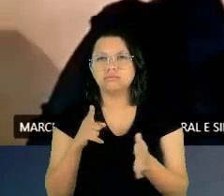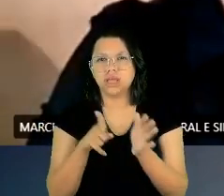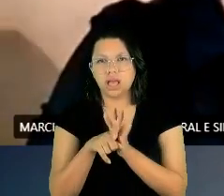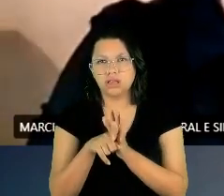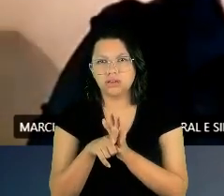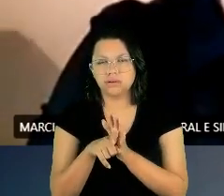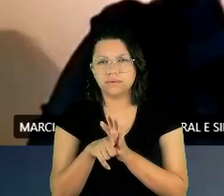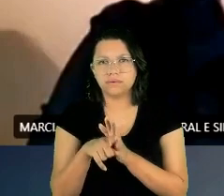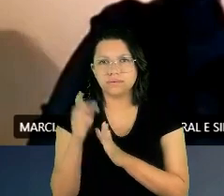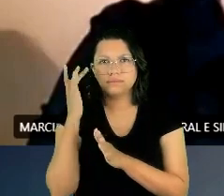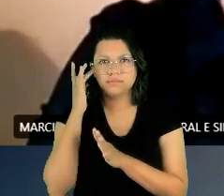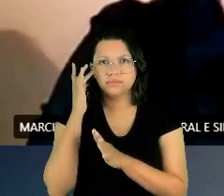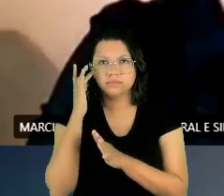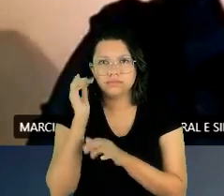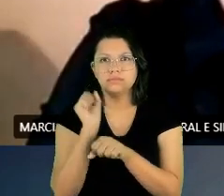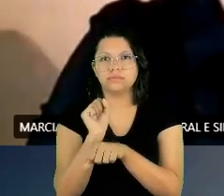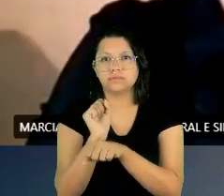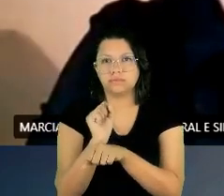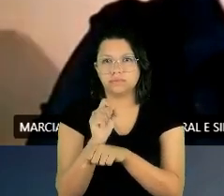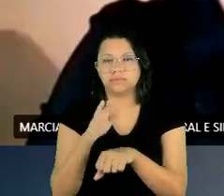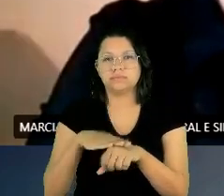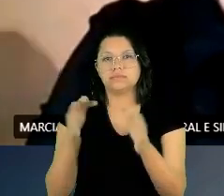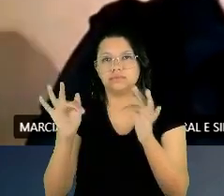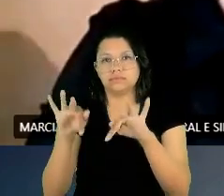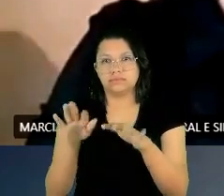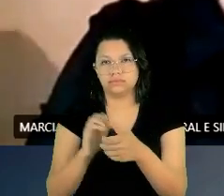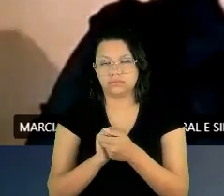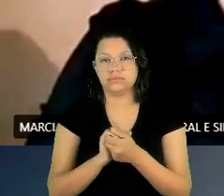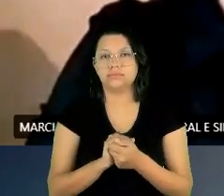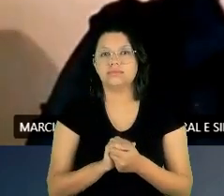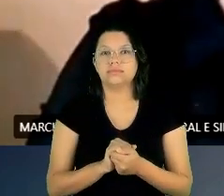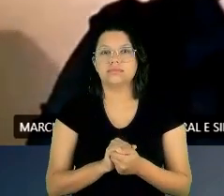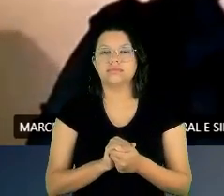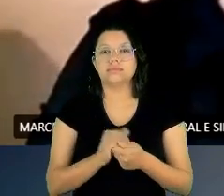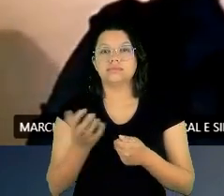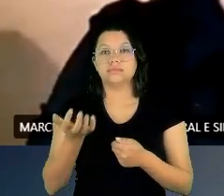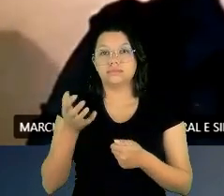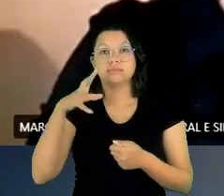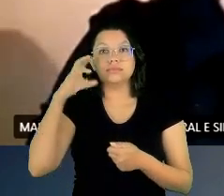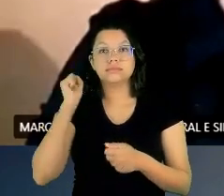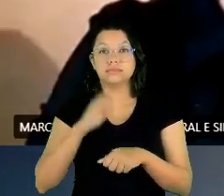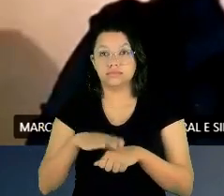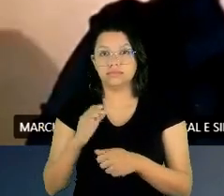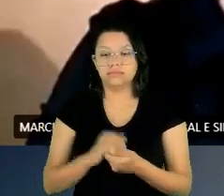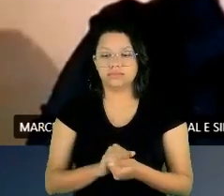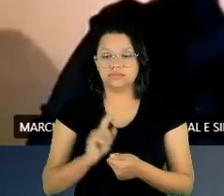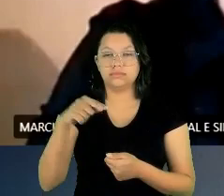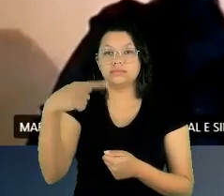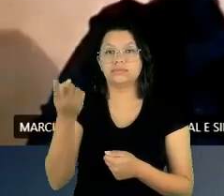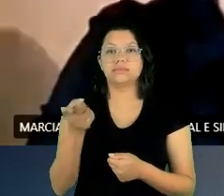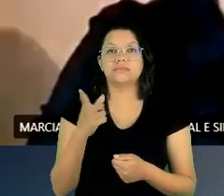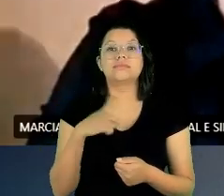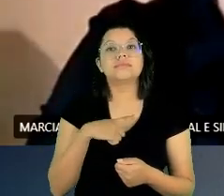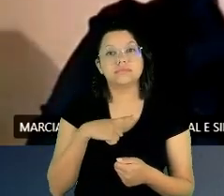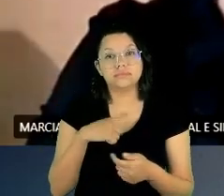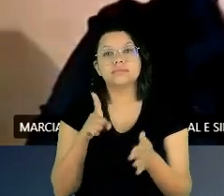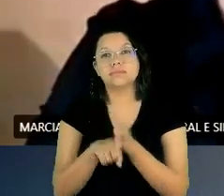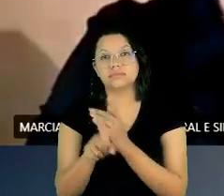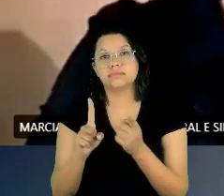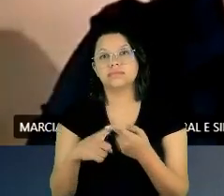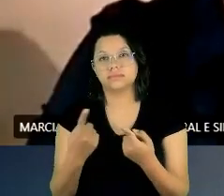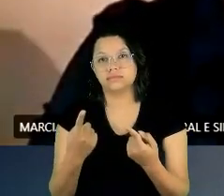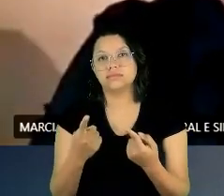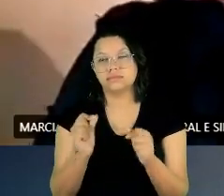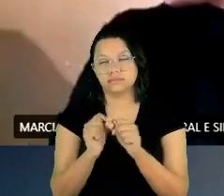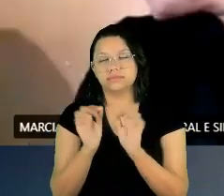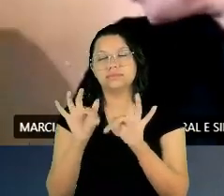Doutor Caio, tem alguma pergunta sobre esse tópico? Eu acho que eu vou esperar mais para o final. Eu não vou... Eu quero ouvir mais. Depois eu tenho